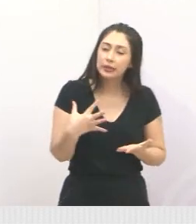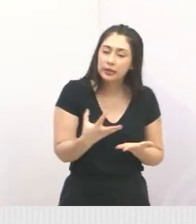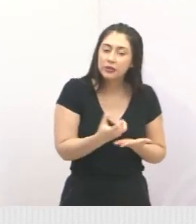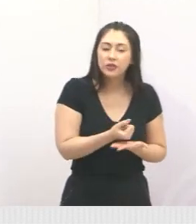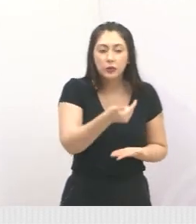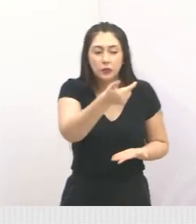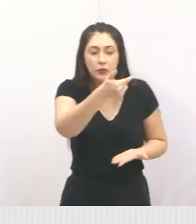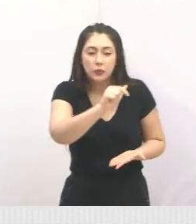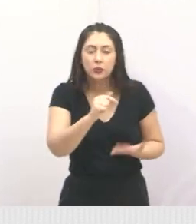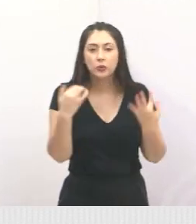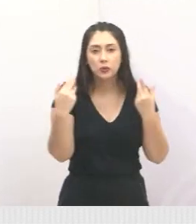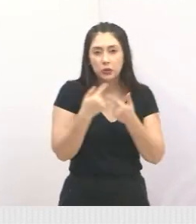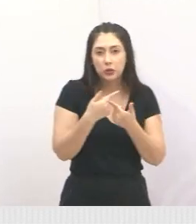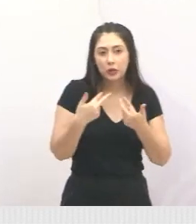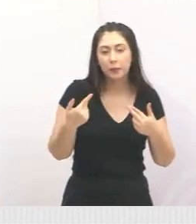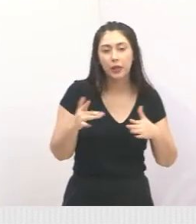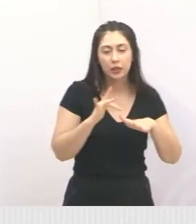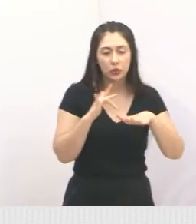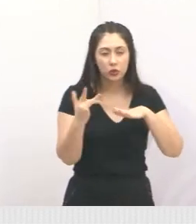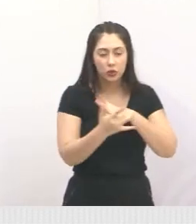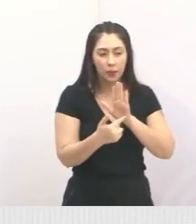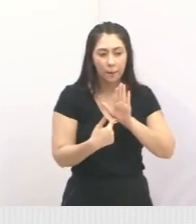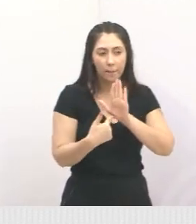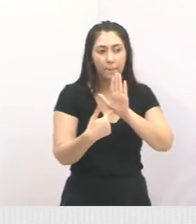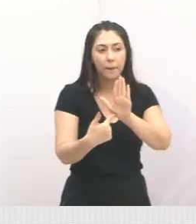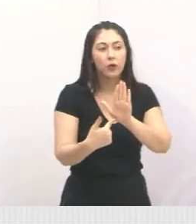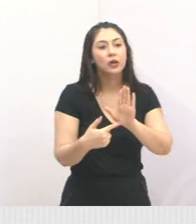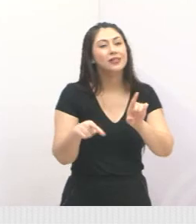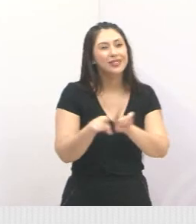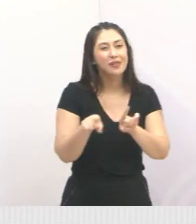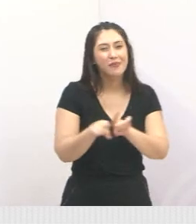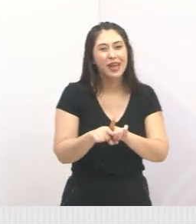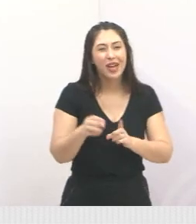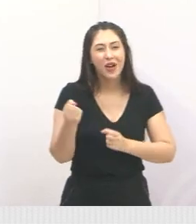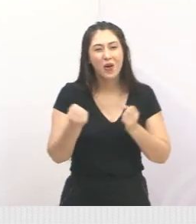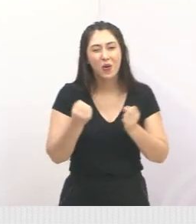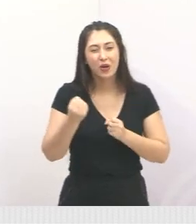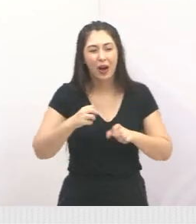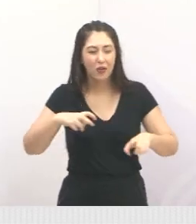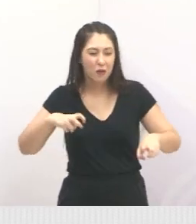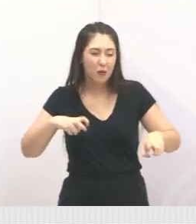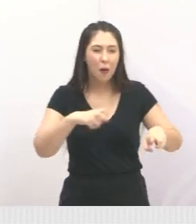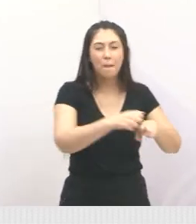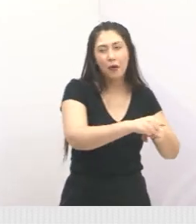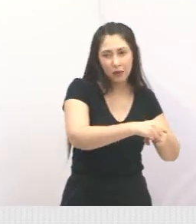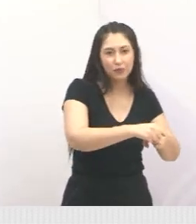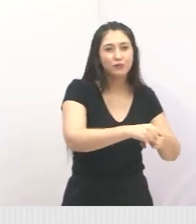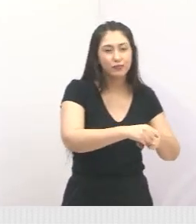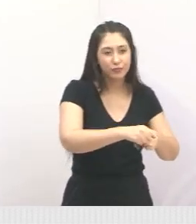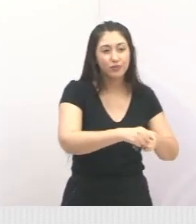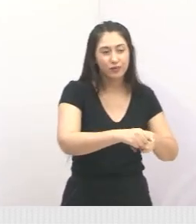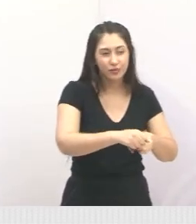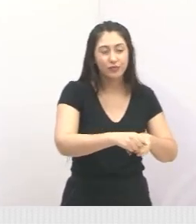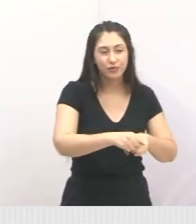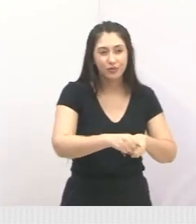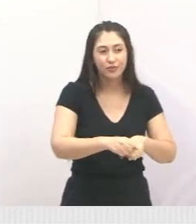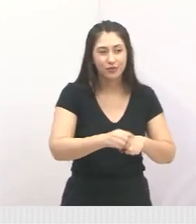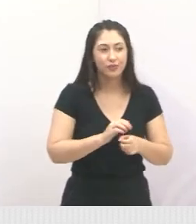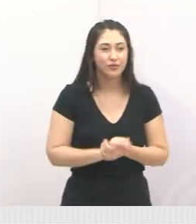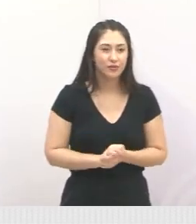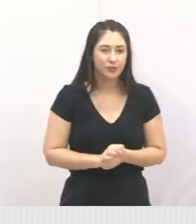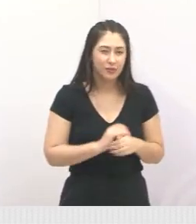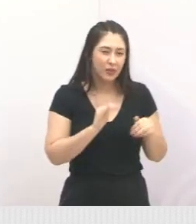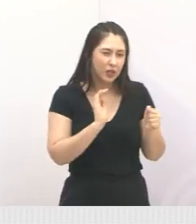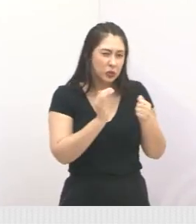animal que está nas minhas redes sociais. O animal no meio foi atropelado, estava no meio de alguns escombros dentro